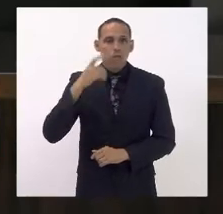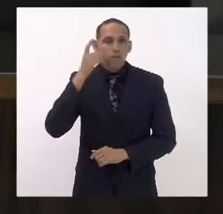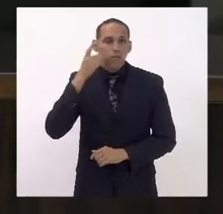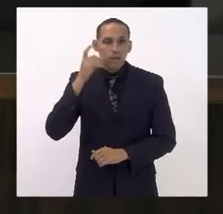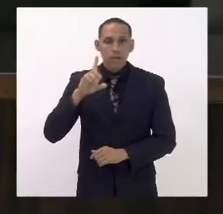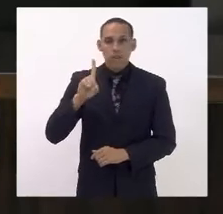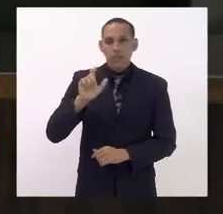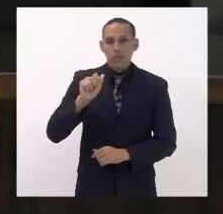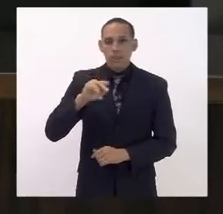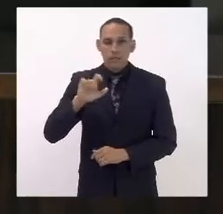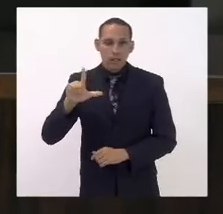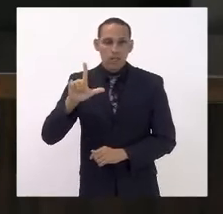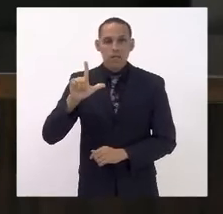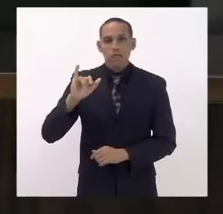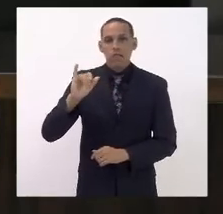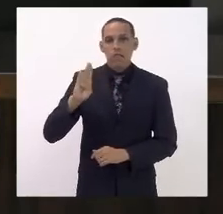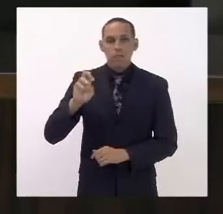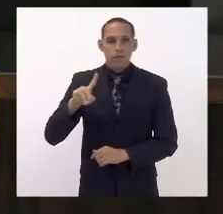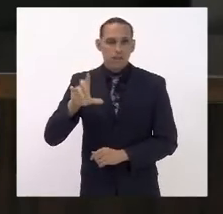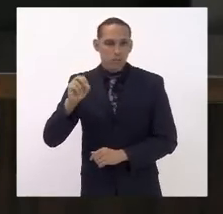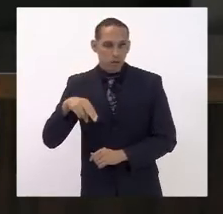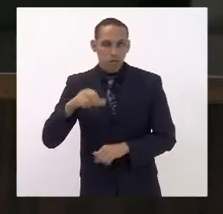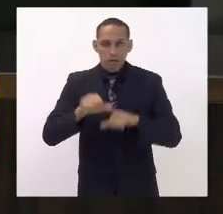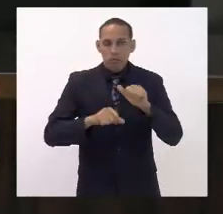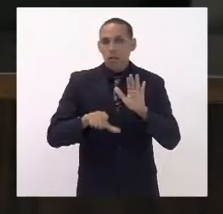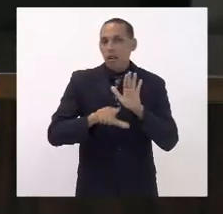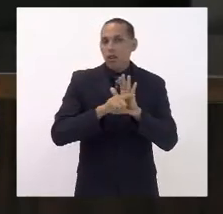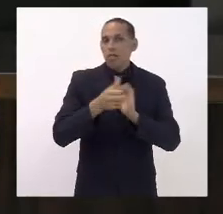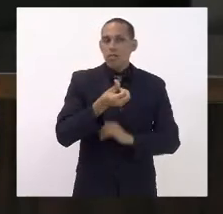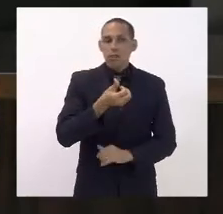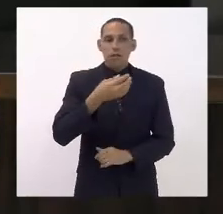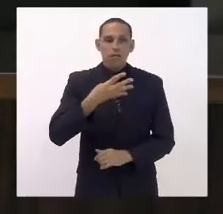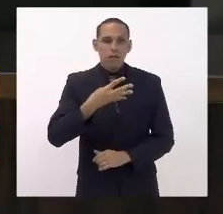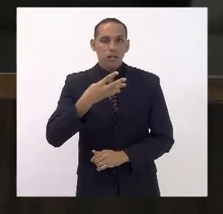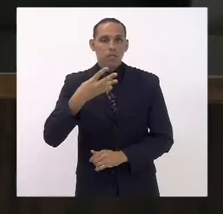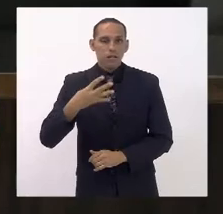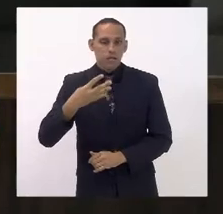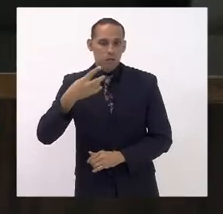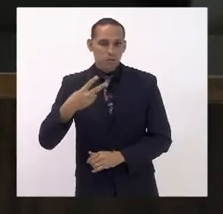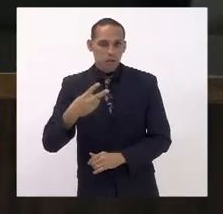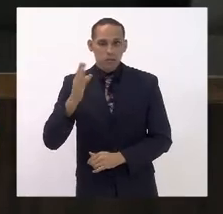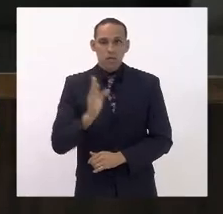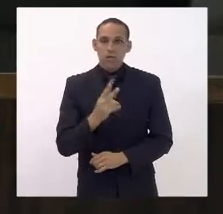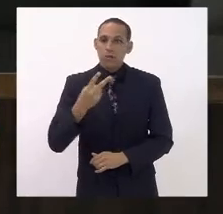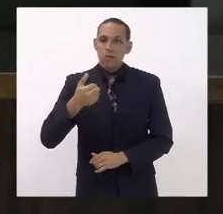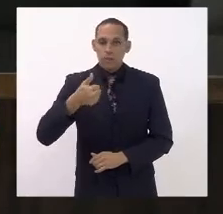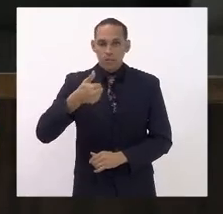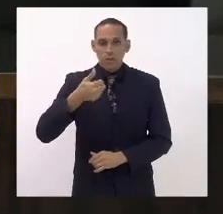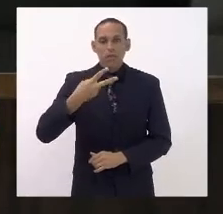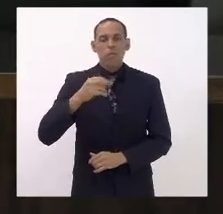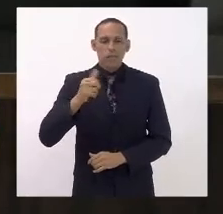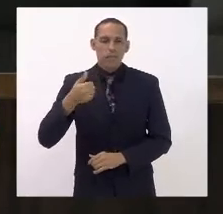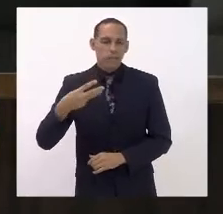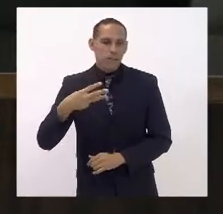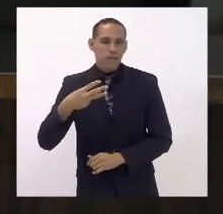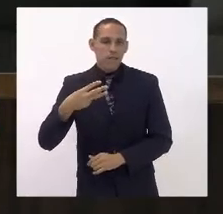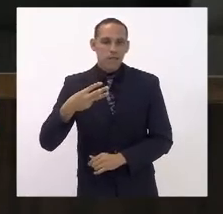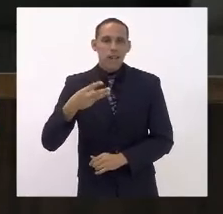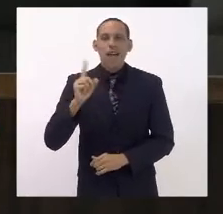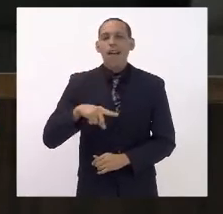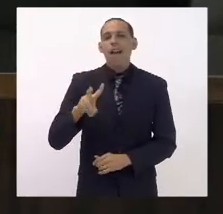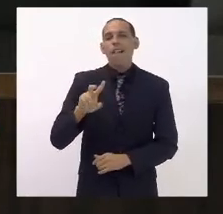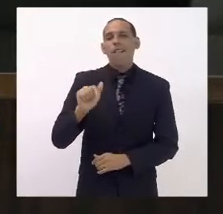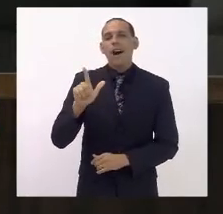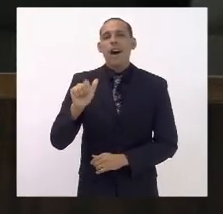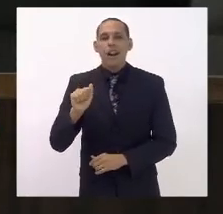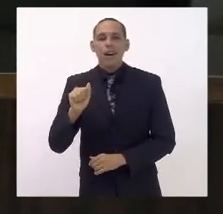deputado Daniel Librelon, que altera a lei 6.642, de 18 de dezembro de 2013, que dispõe sobre as vagas